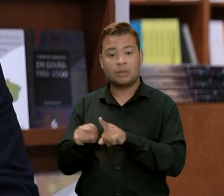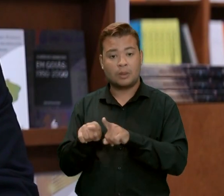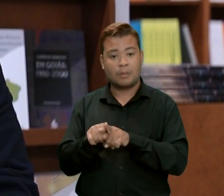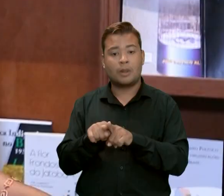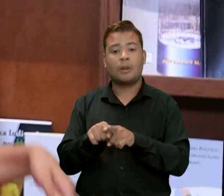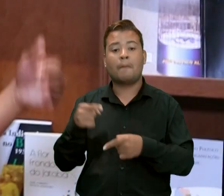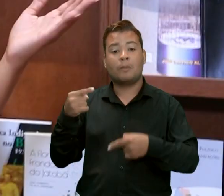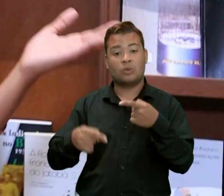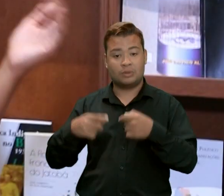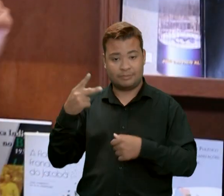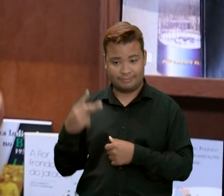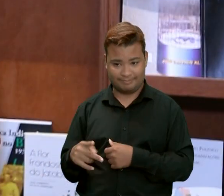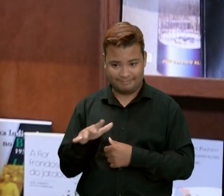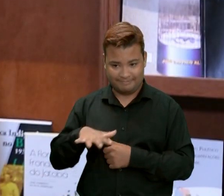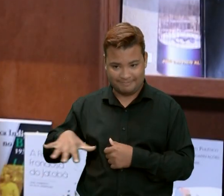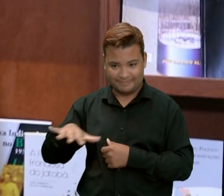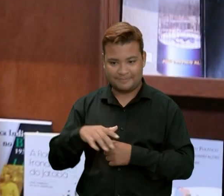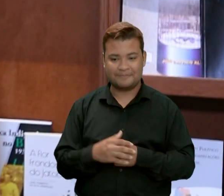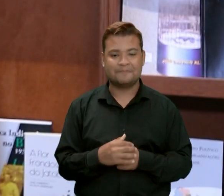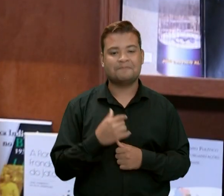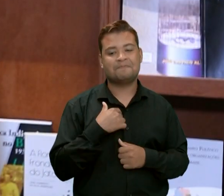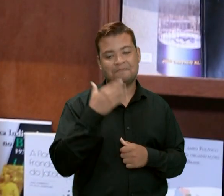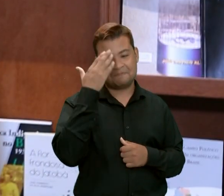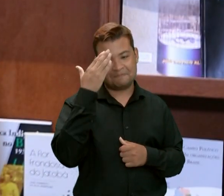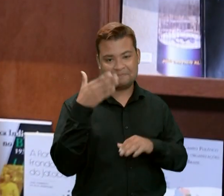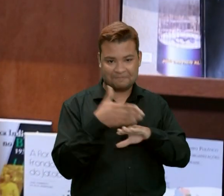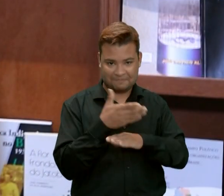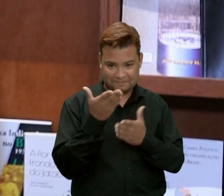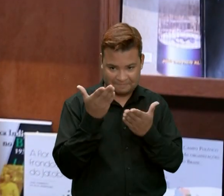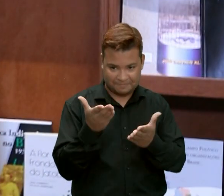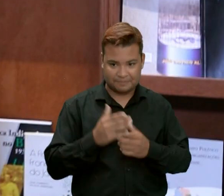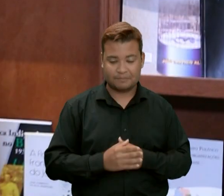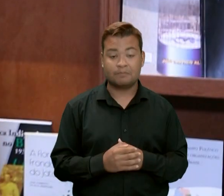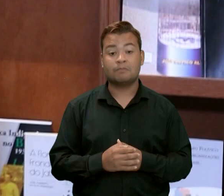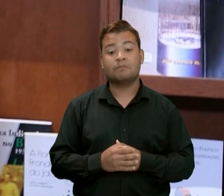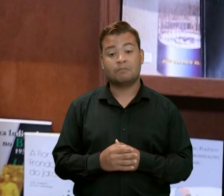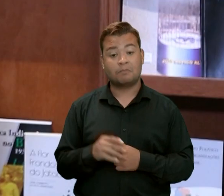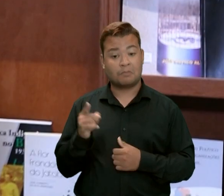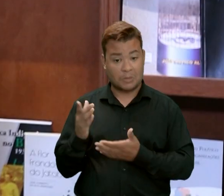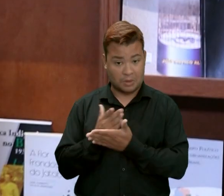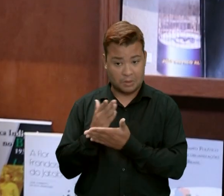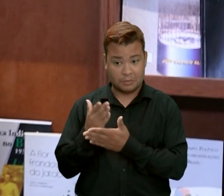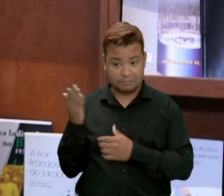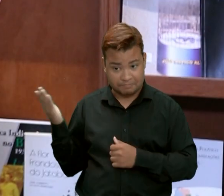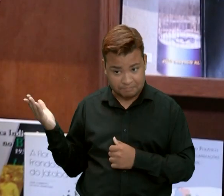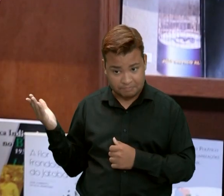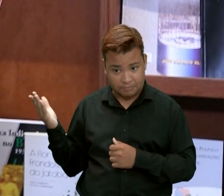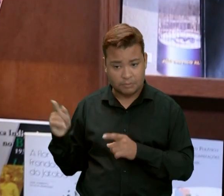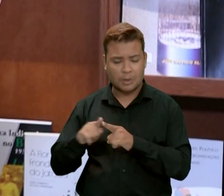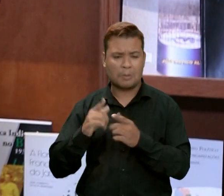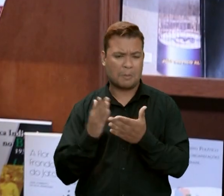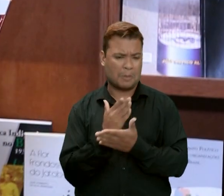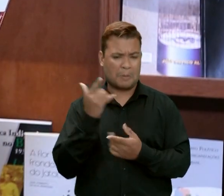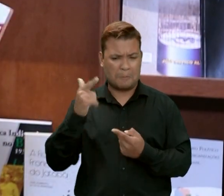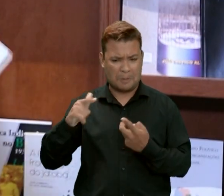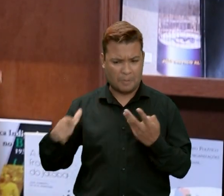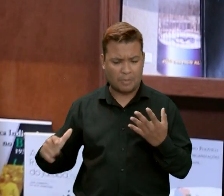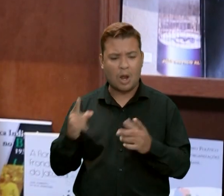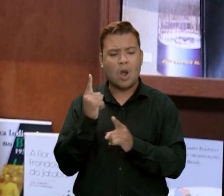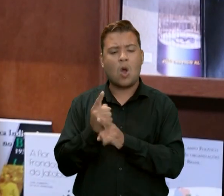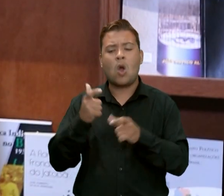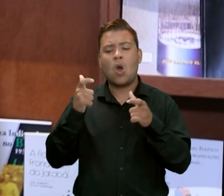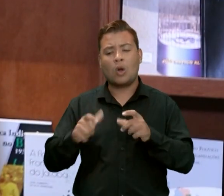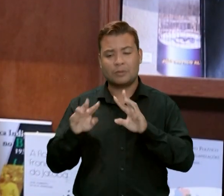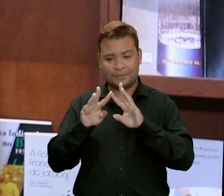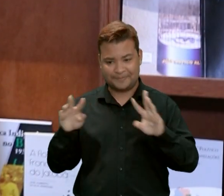como um todo. A gente que agradece aqui a sua participação. E olha só, essa aqui e outras publicações estão disponíveis